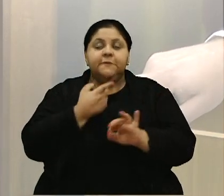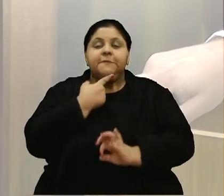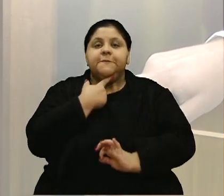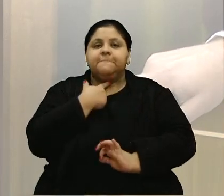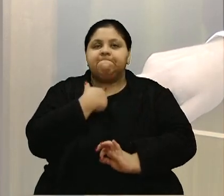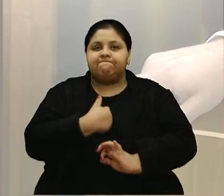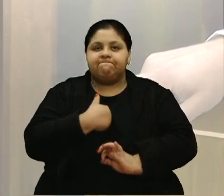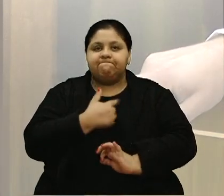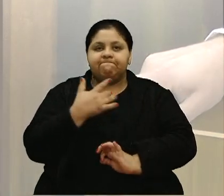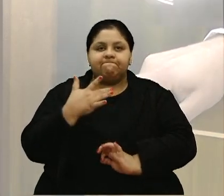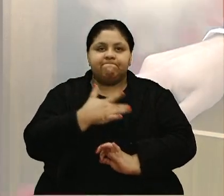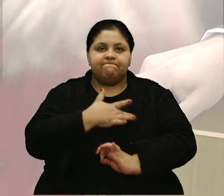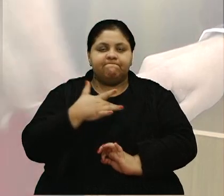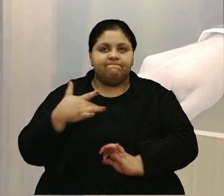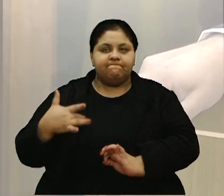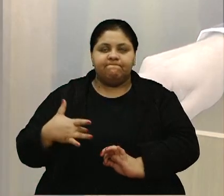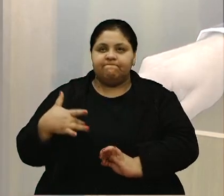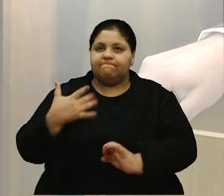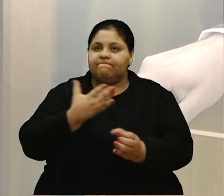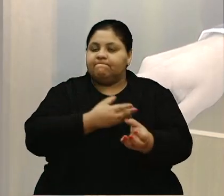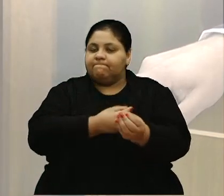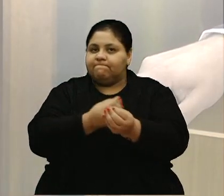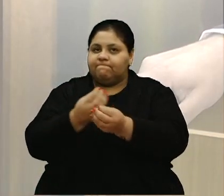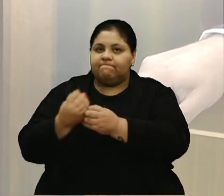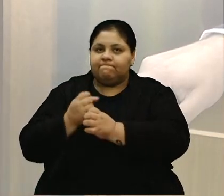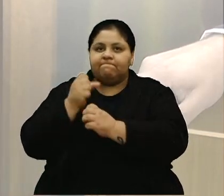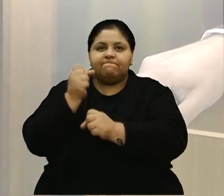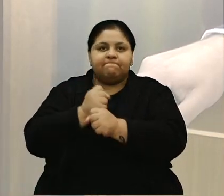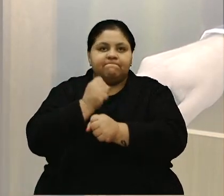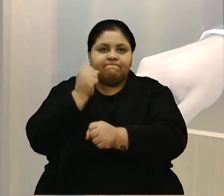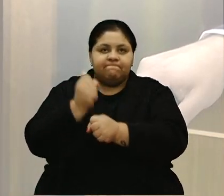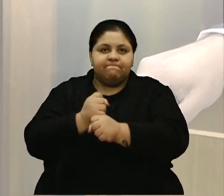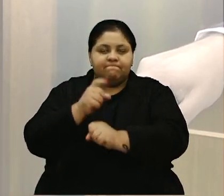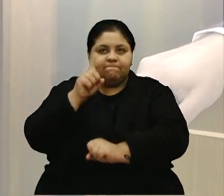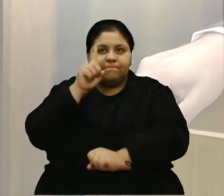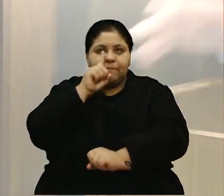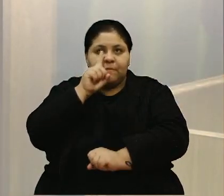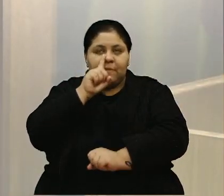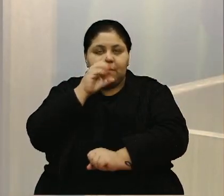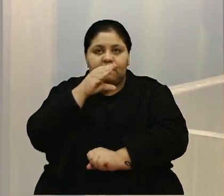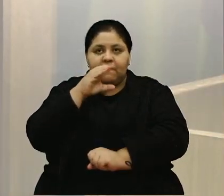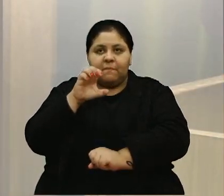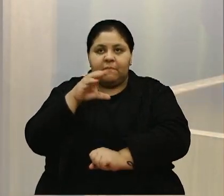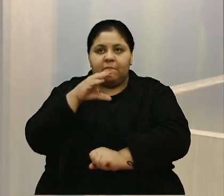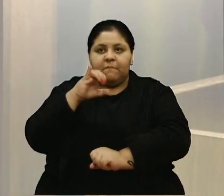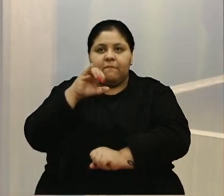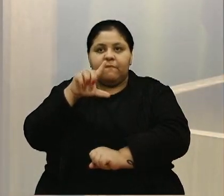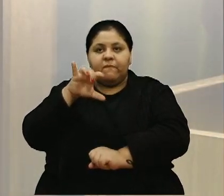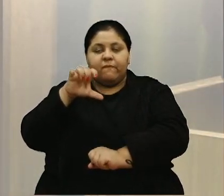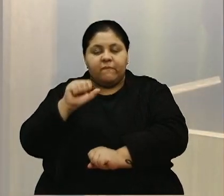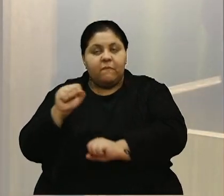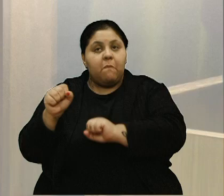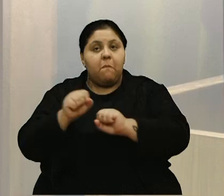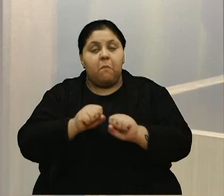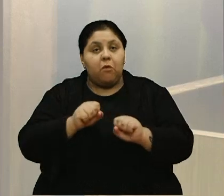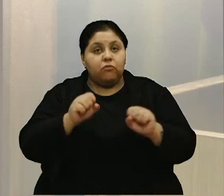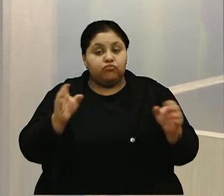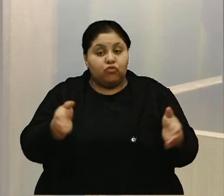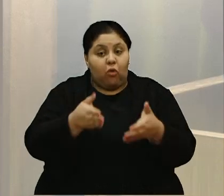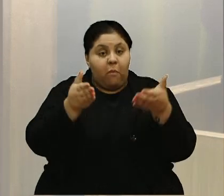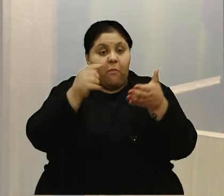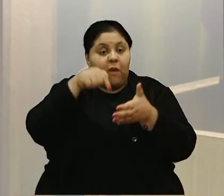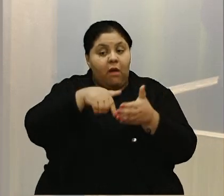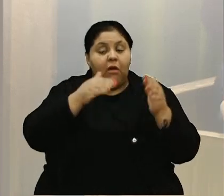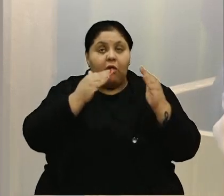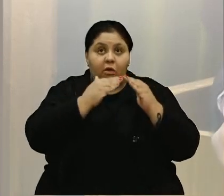de saúde, de muitos e muitos anos, a Mãe Cecília, que a gente possa comemorar nessa casa, Mãe